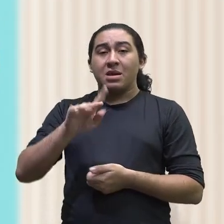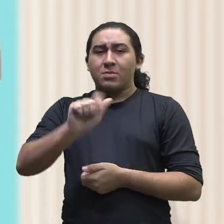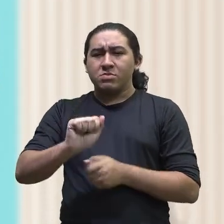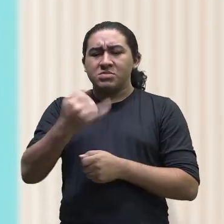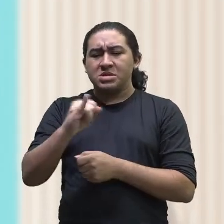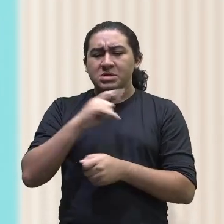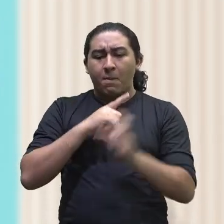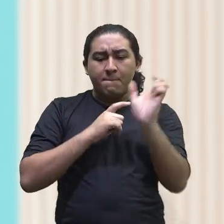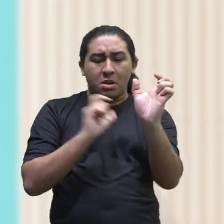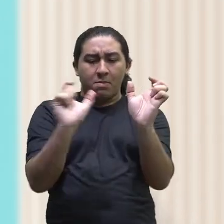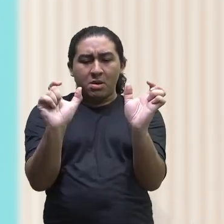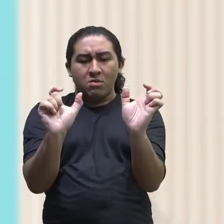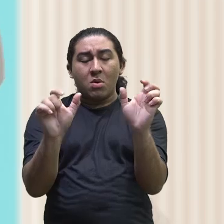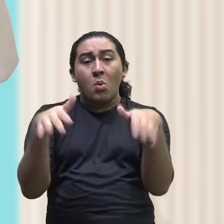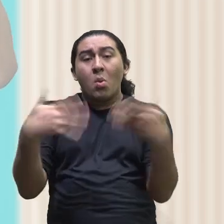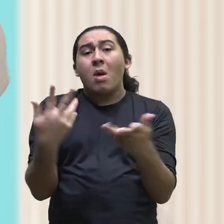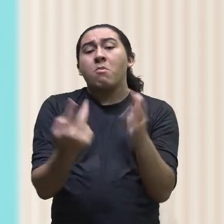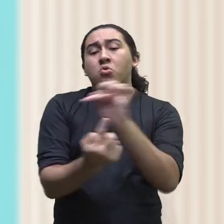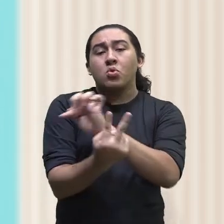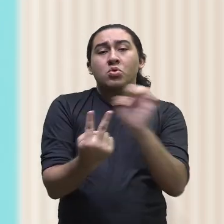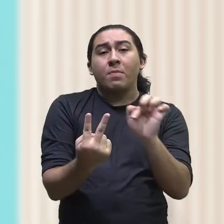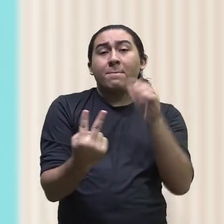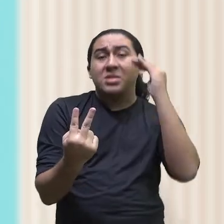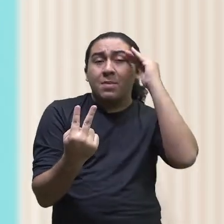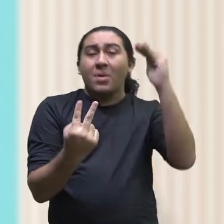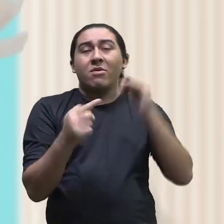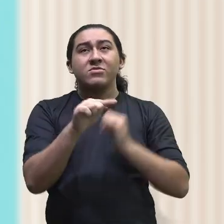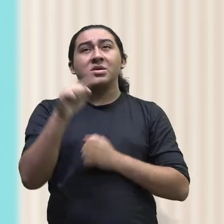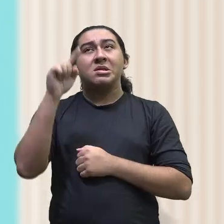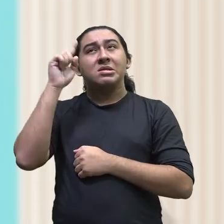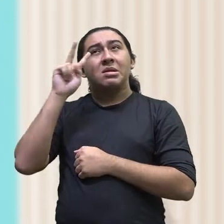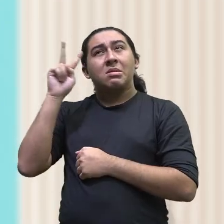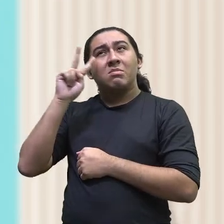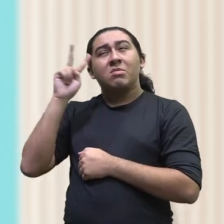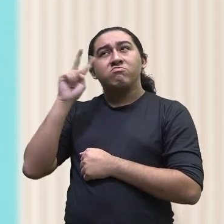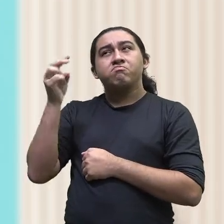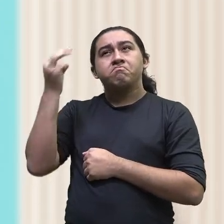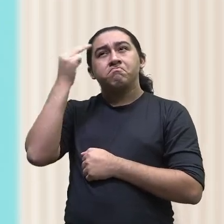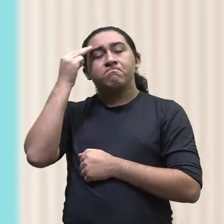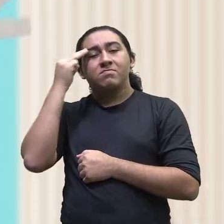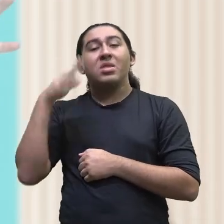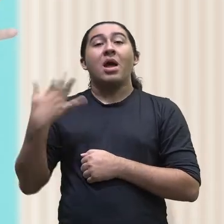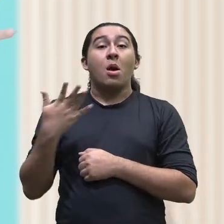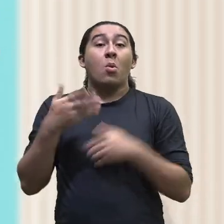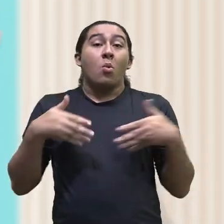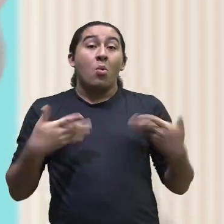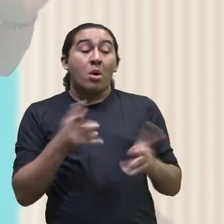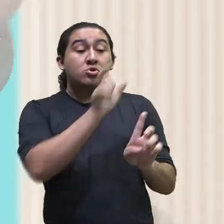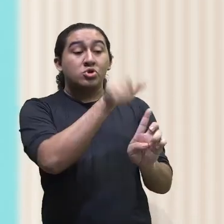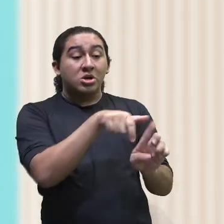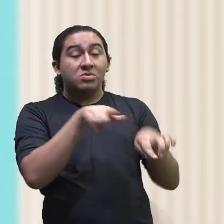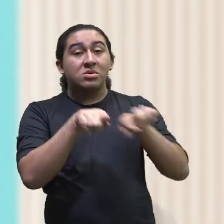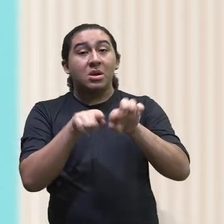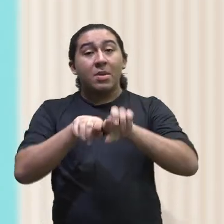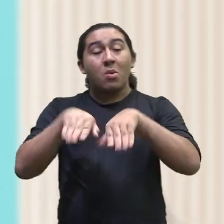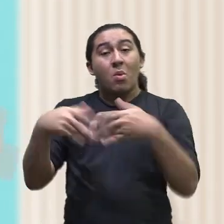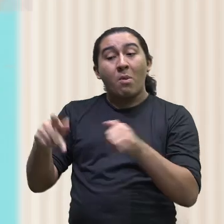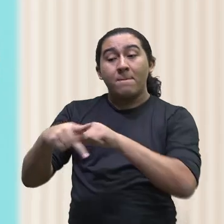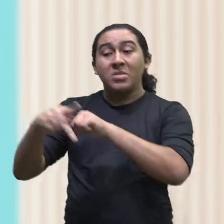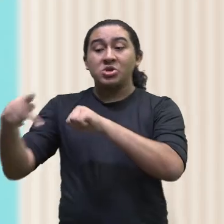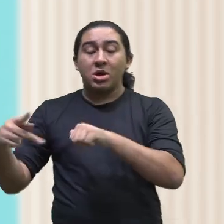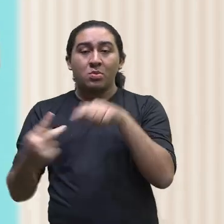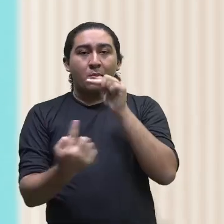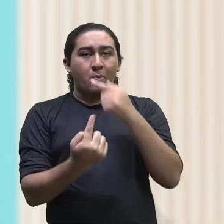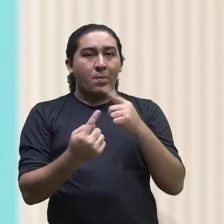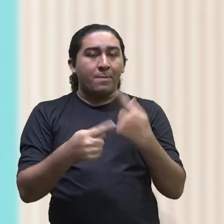os dois principais sintagmas? Já coloquem na cabeça de vocês que eles querem saber o quê? Quem é o sujeito e quem é o predicado. Porque os